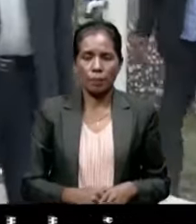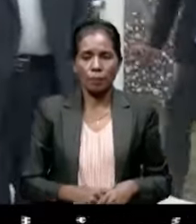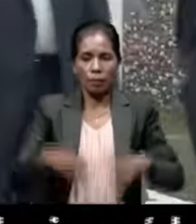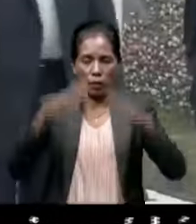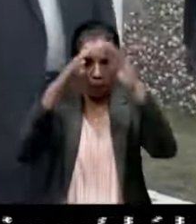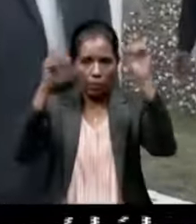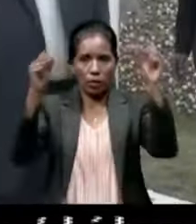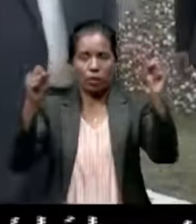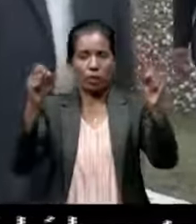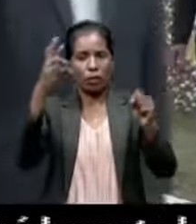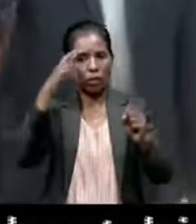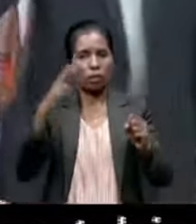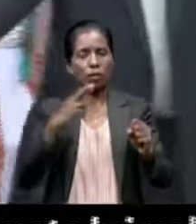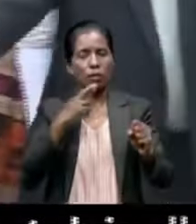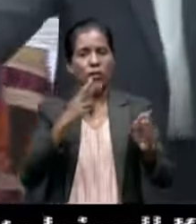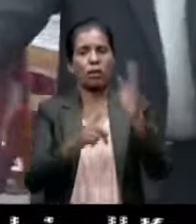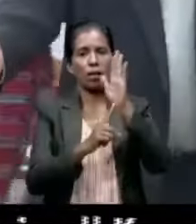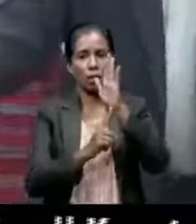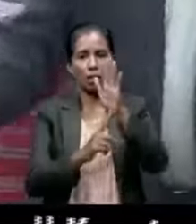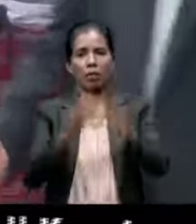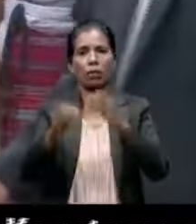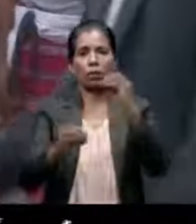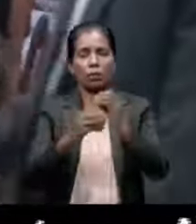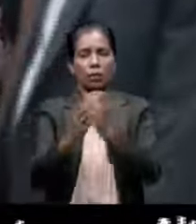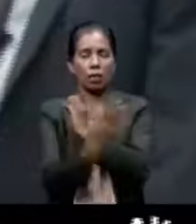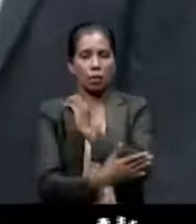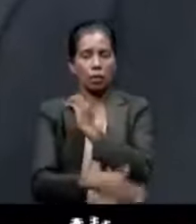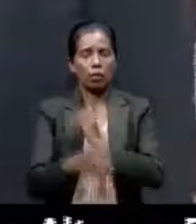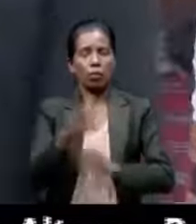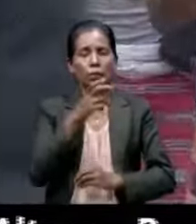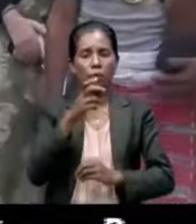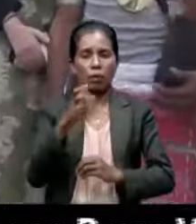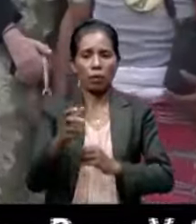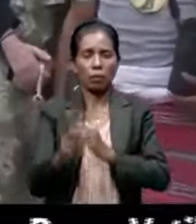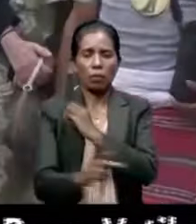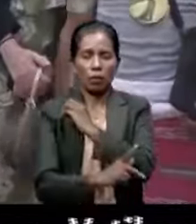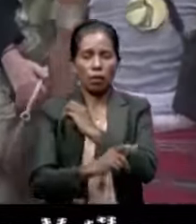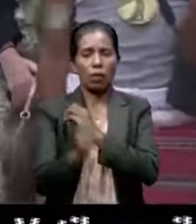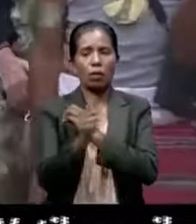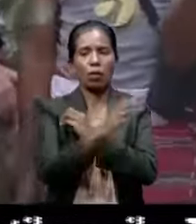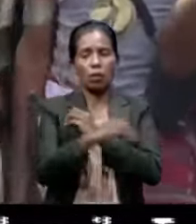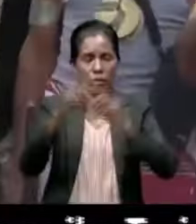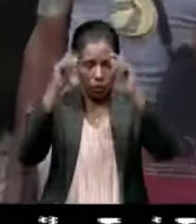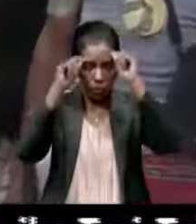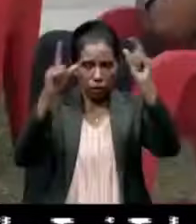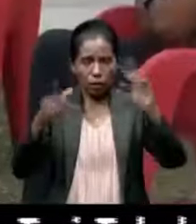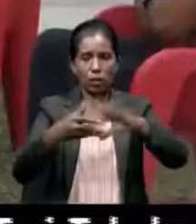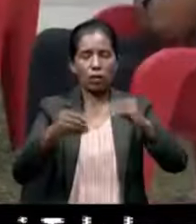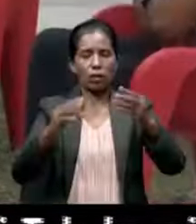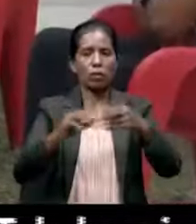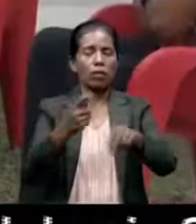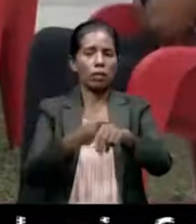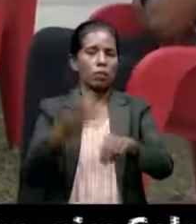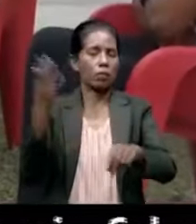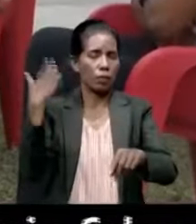Presidente da República José Ramos Horta atolia hirakne tamba nação Portugal ou Timor-Leste na história passado único e a mundo. Tamba neba futuro